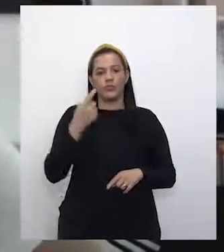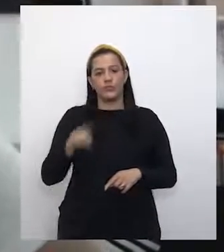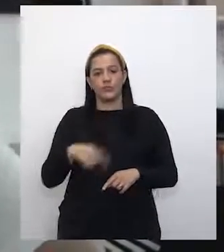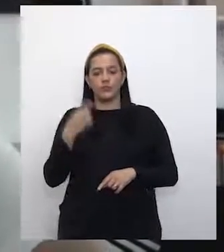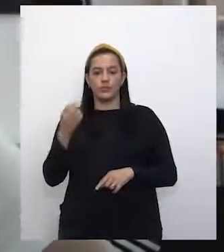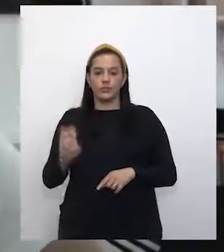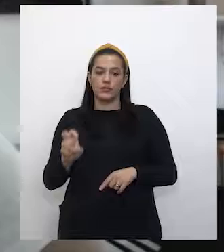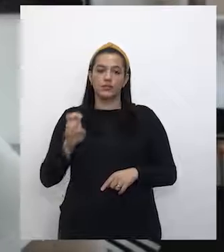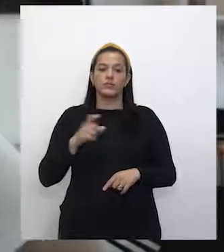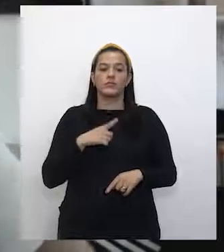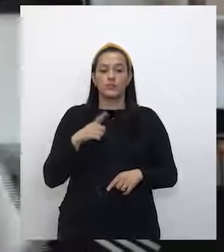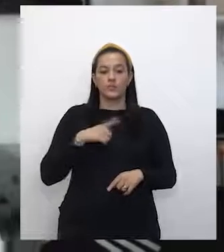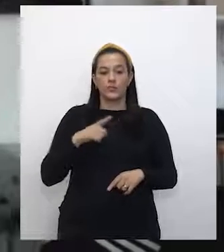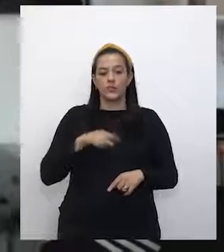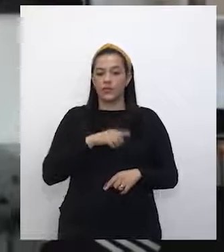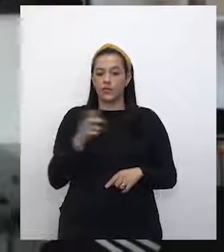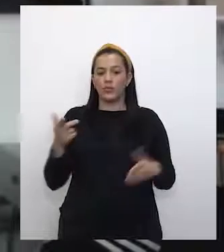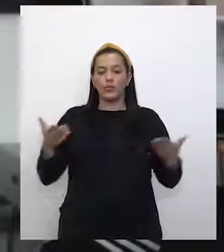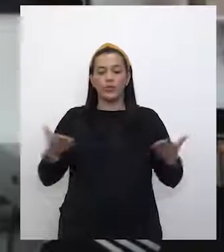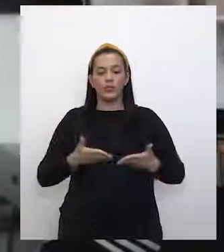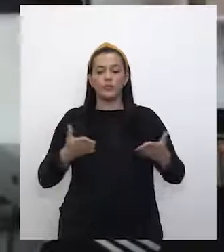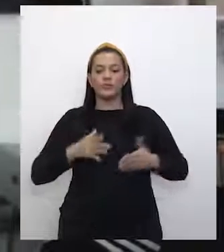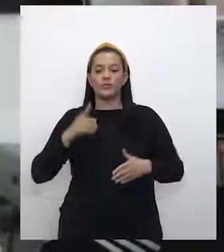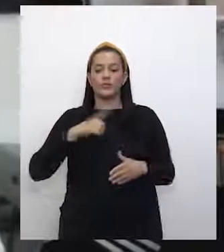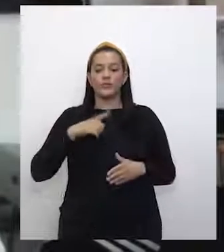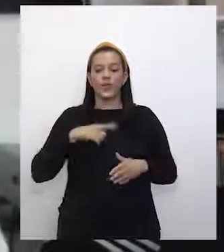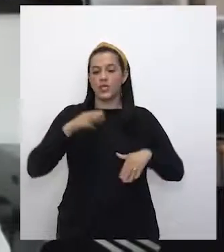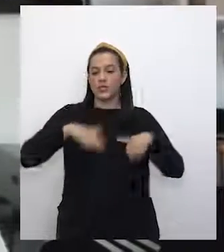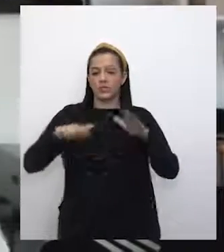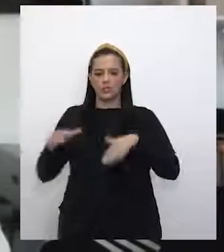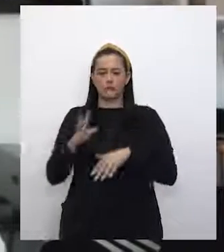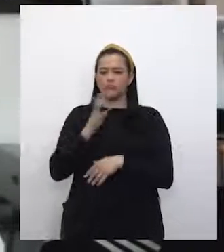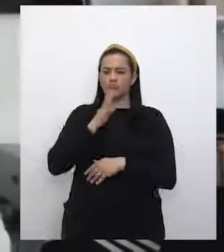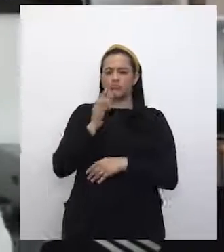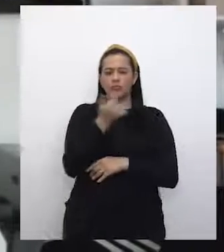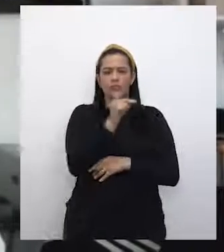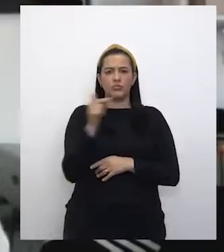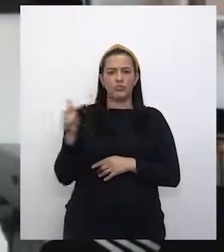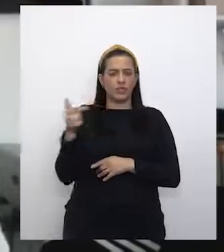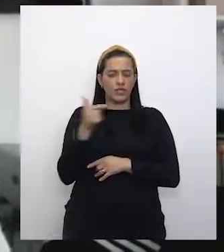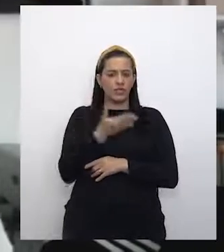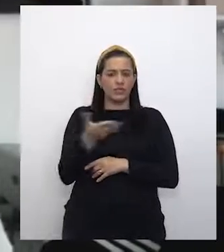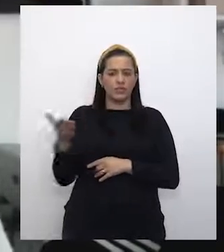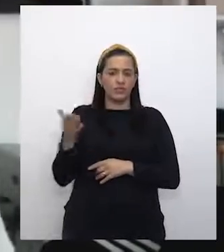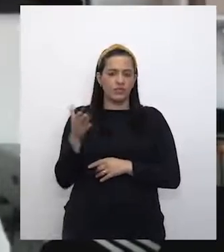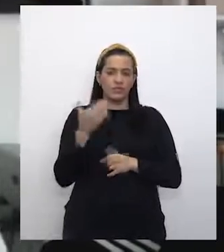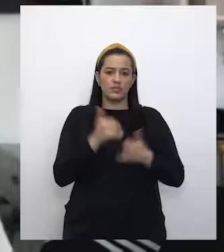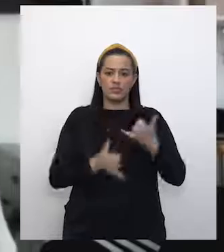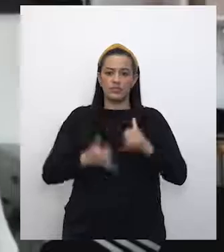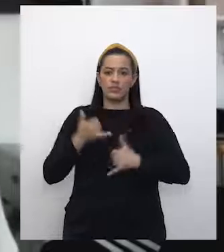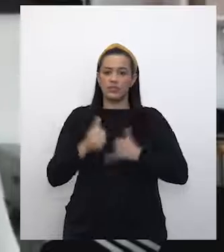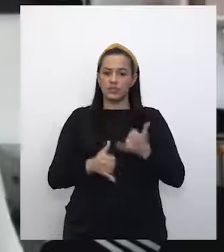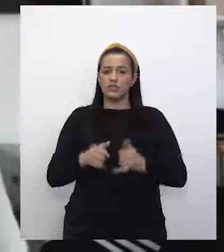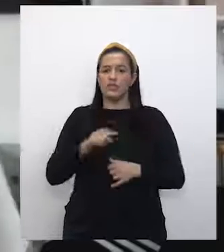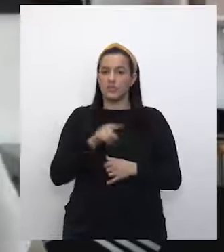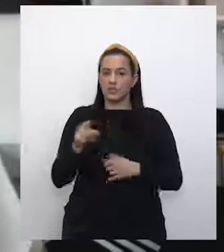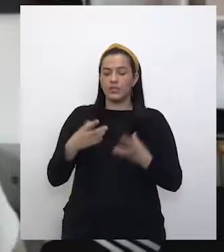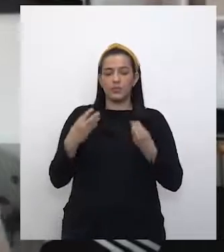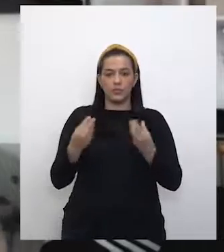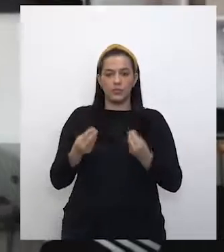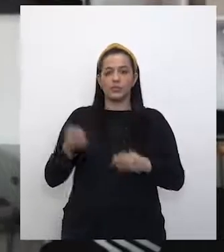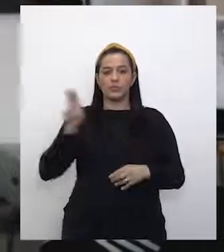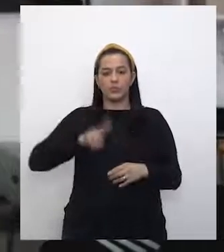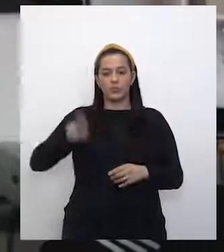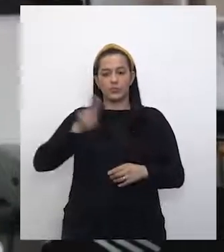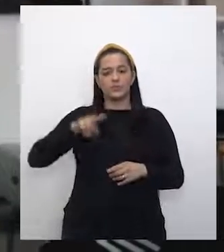é difícil, é engraçado como até a gente nem conhece tanto esse tipo de energia, mas ele é bastante usado, sim,